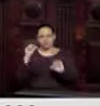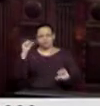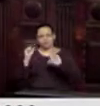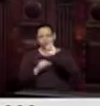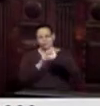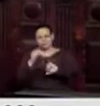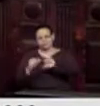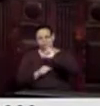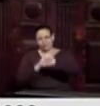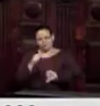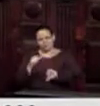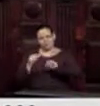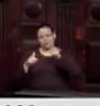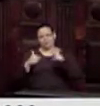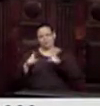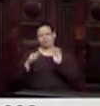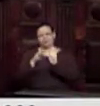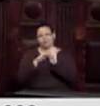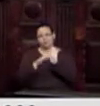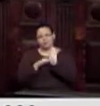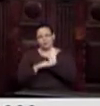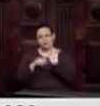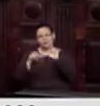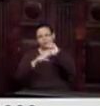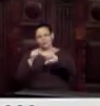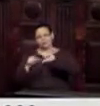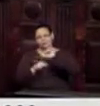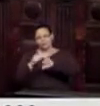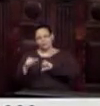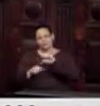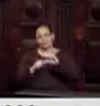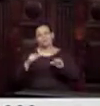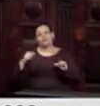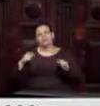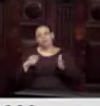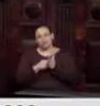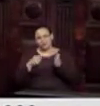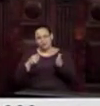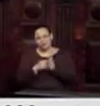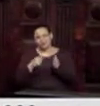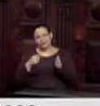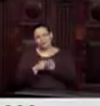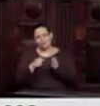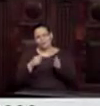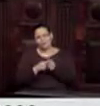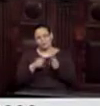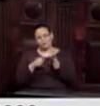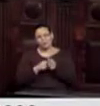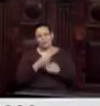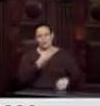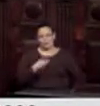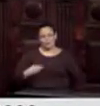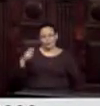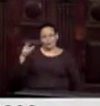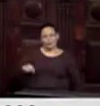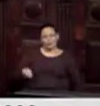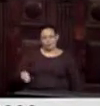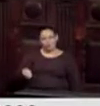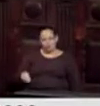A reforma trabalhista que vem sendo defendida com o governo